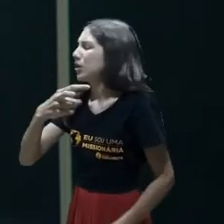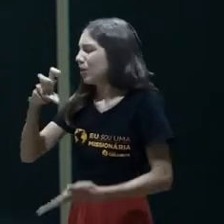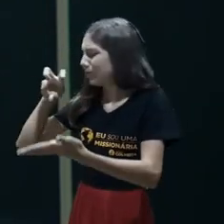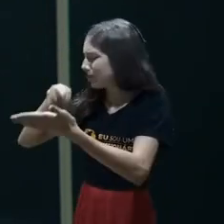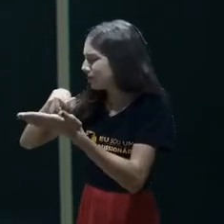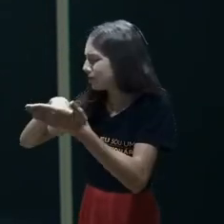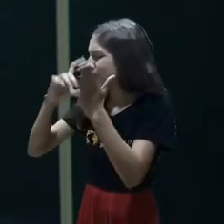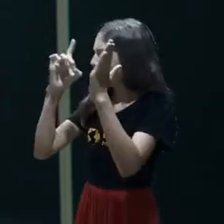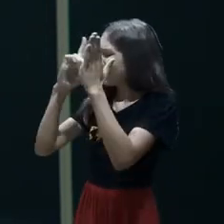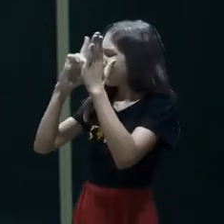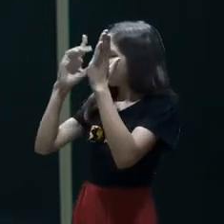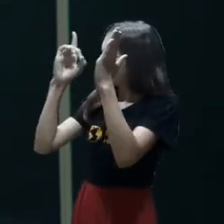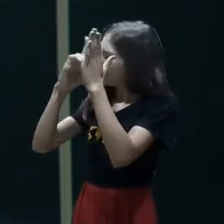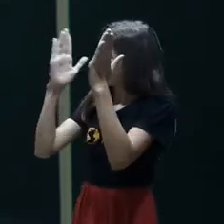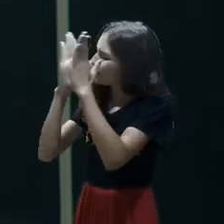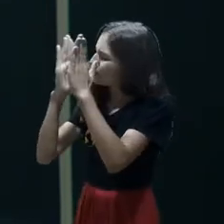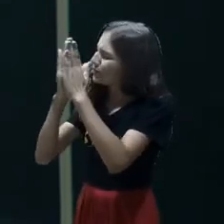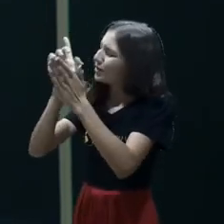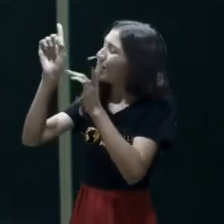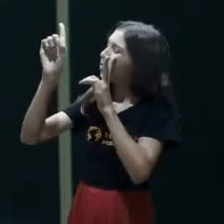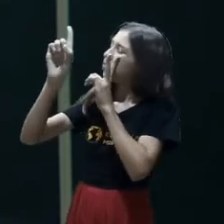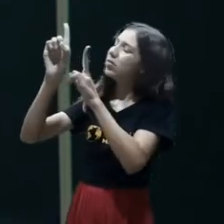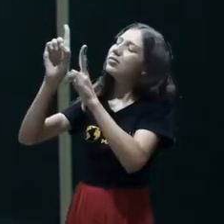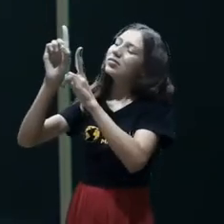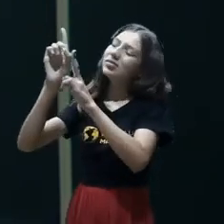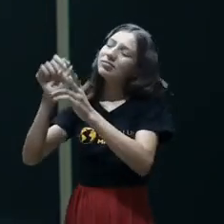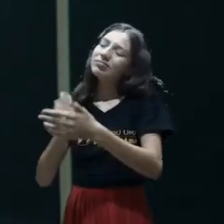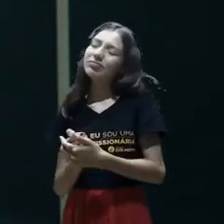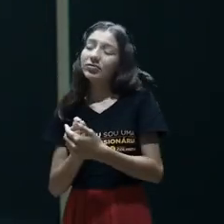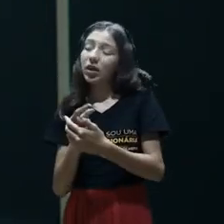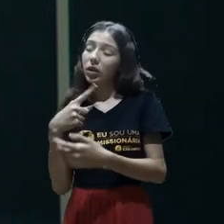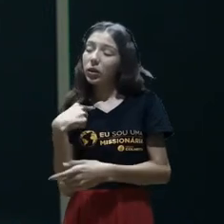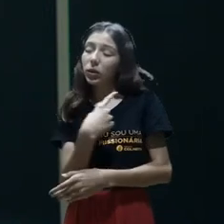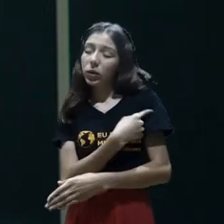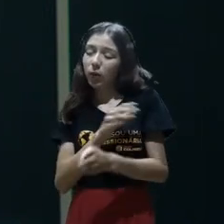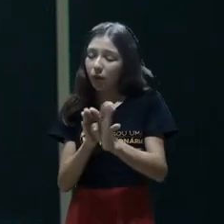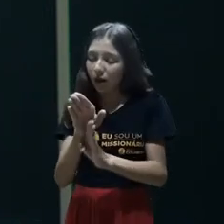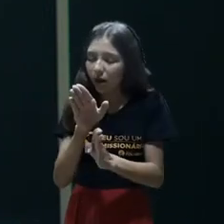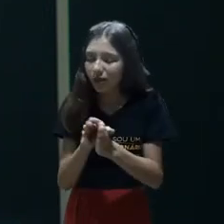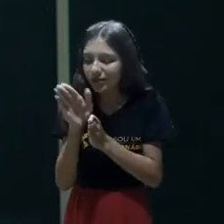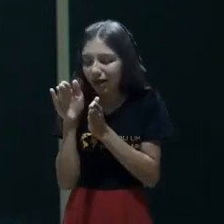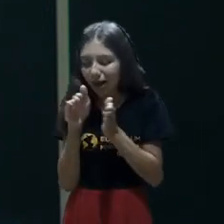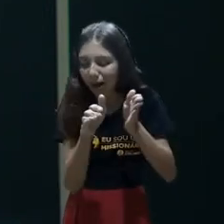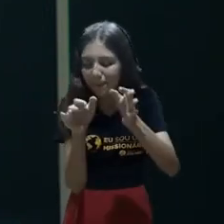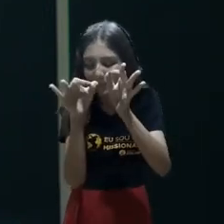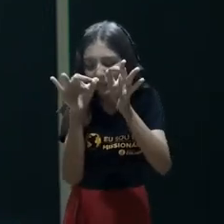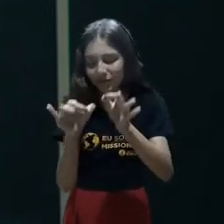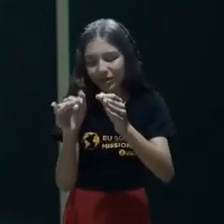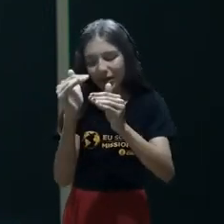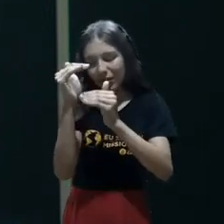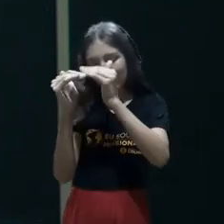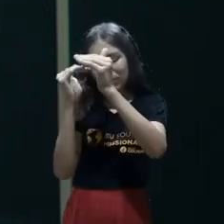Tua palavra. Leva esta igreja, Senhor, a entender que este é o caminho do crescimento, esse é o caminho